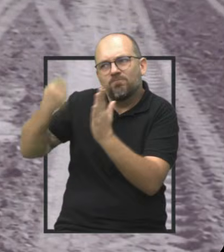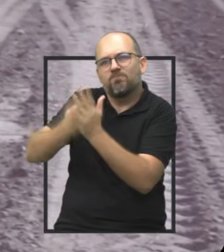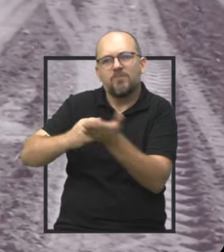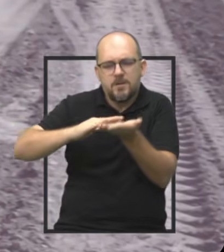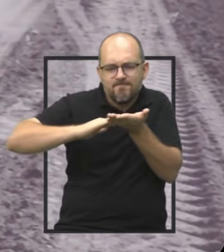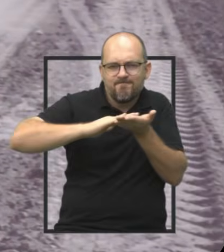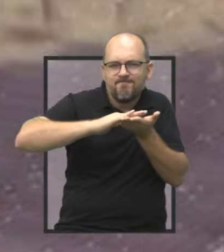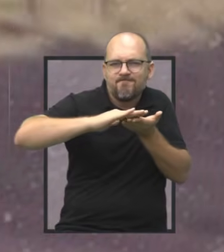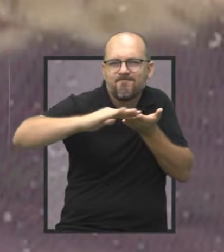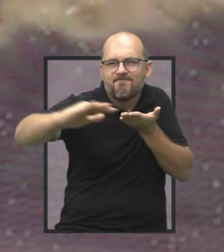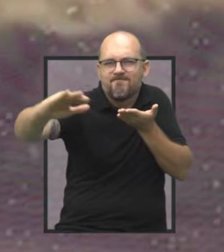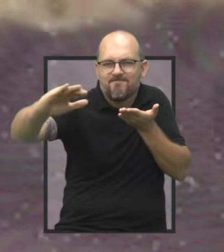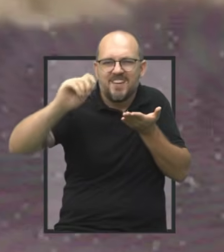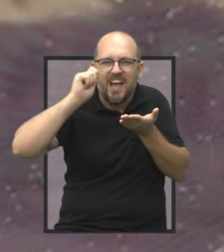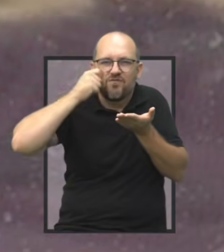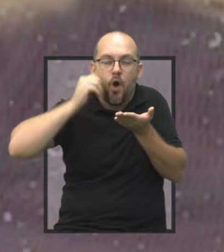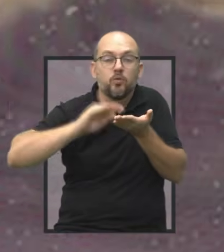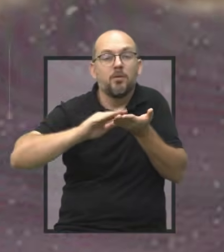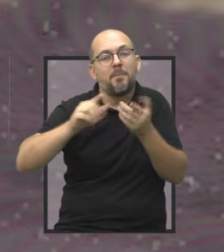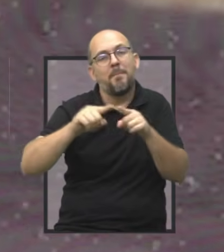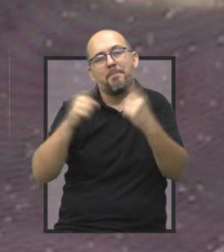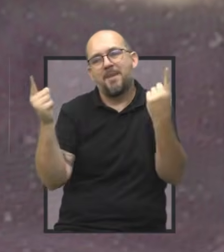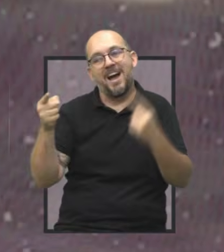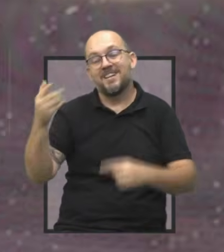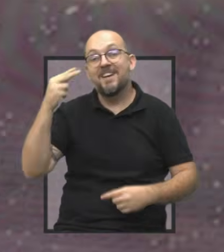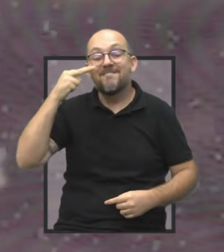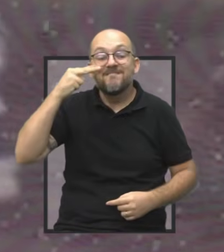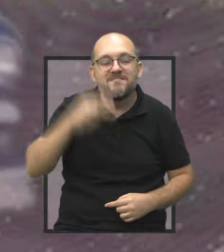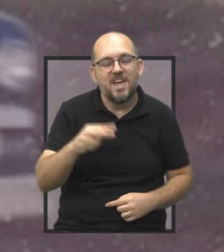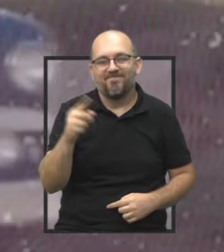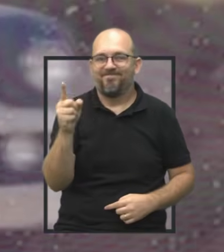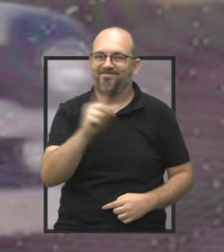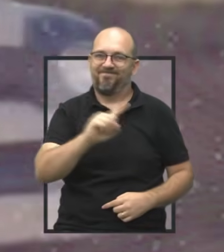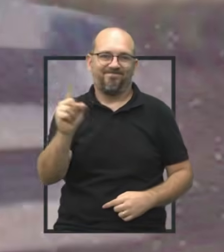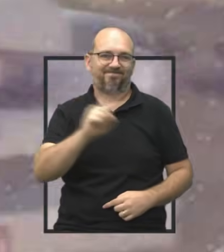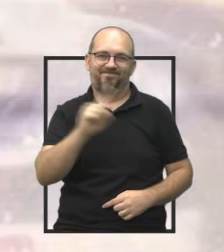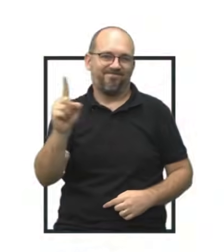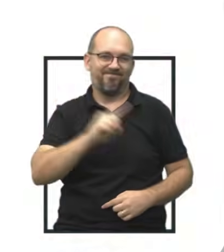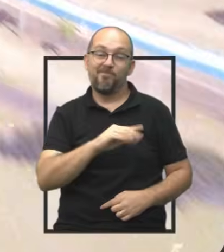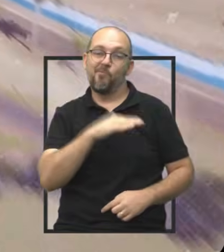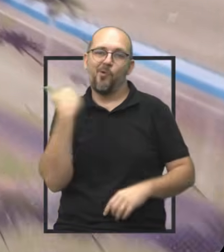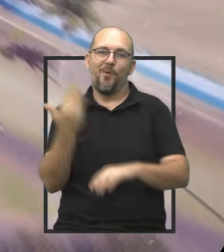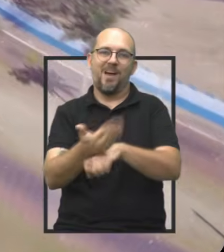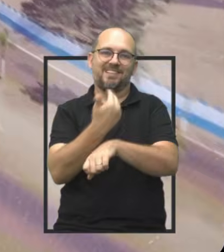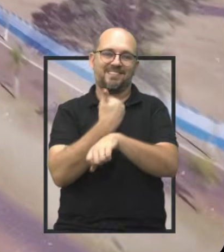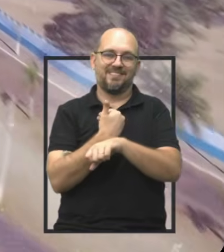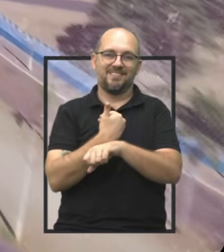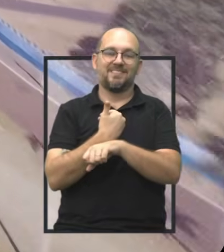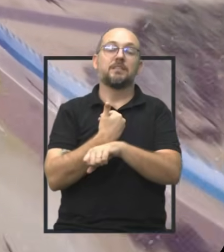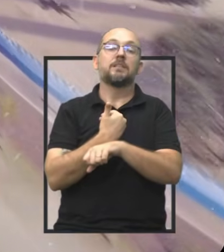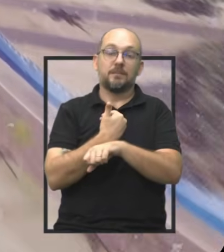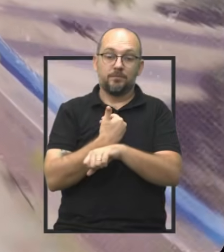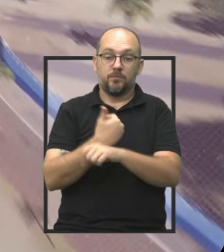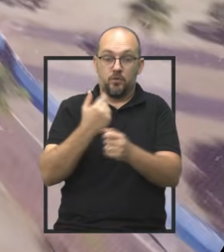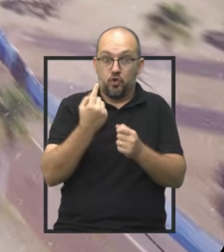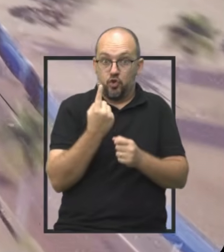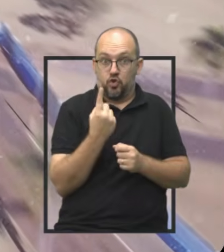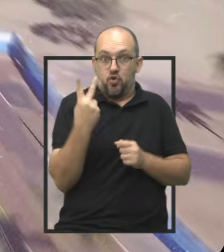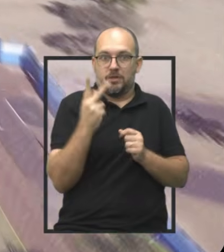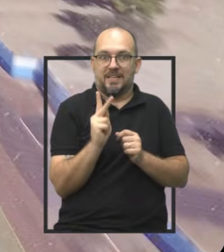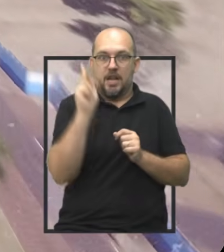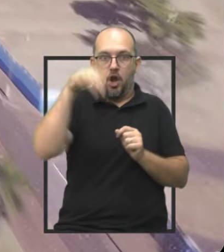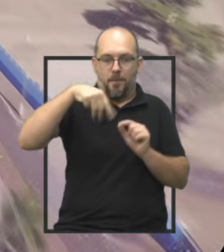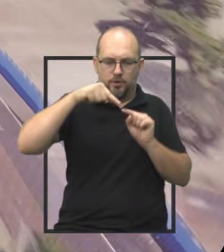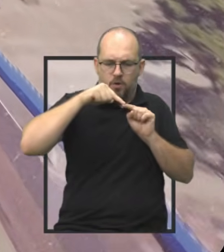estrada. Mas José Maria não chegou a ver essa conquista. Os 12 quilômetros da vicinal, que tem início na